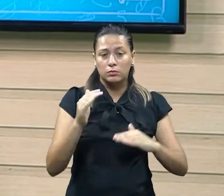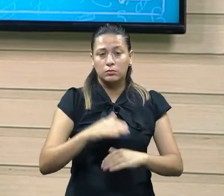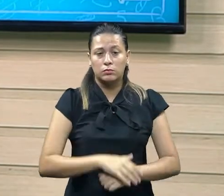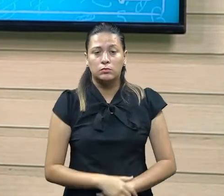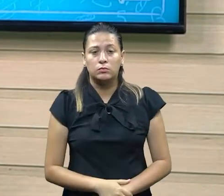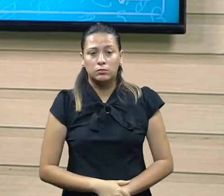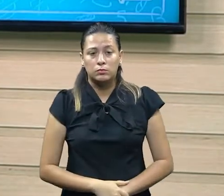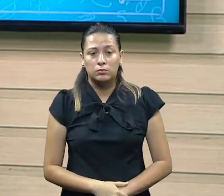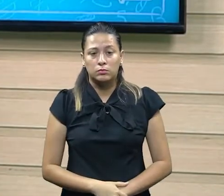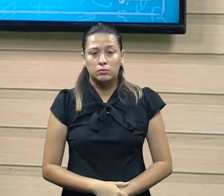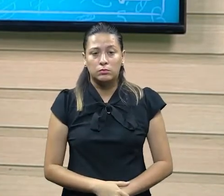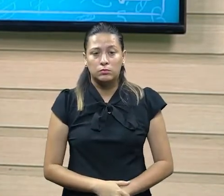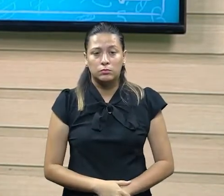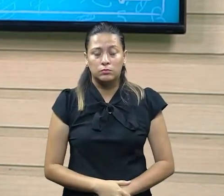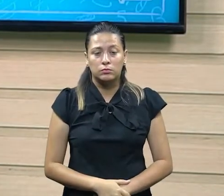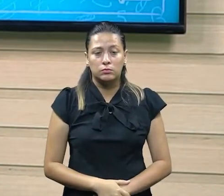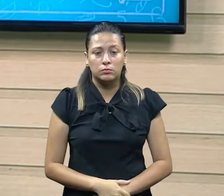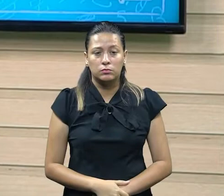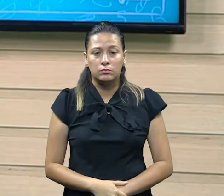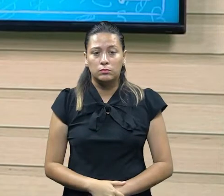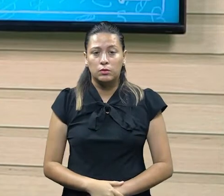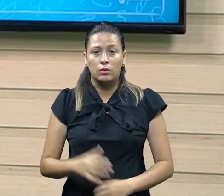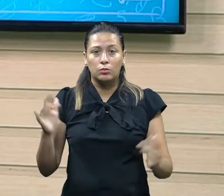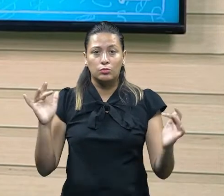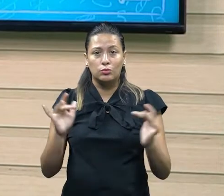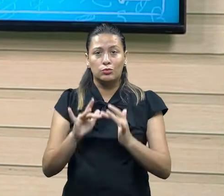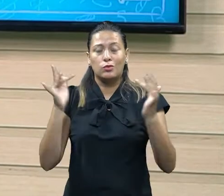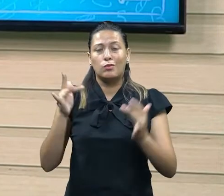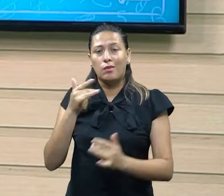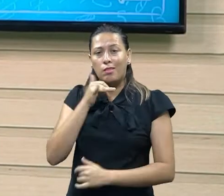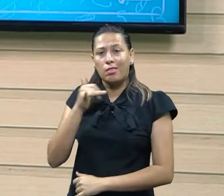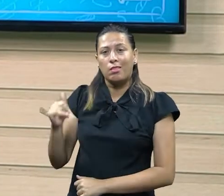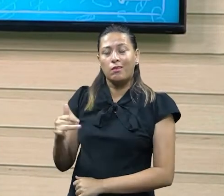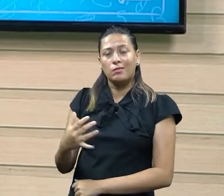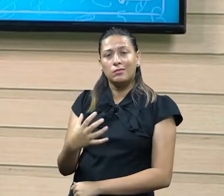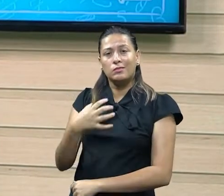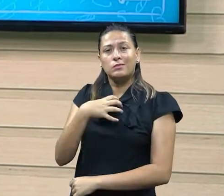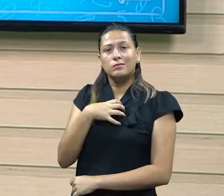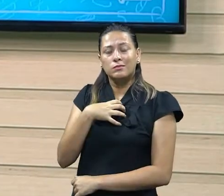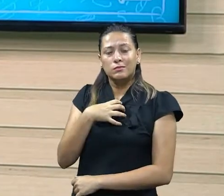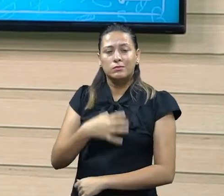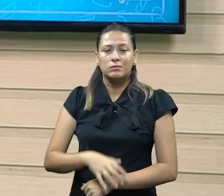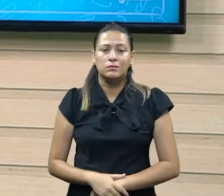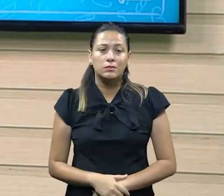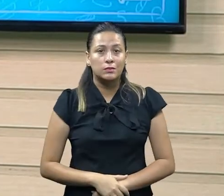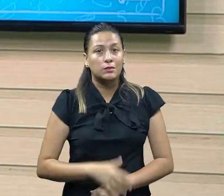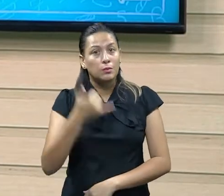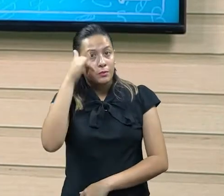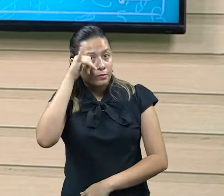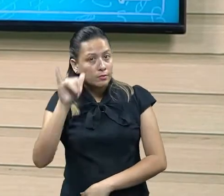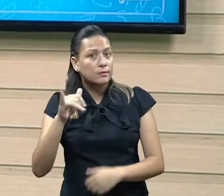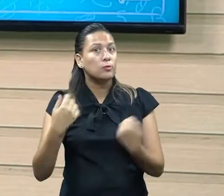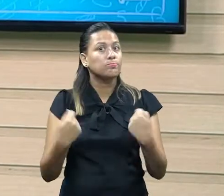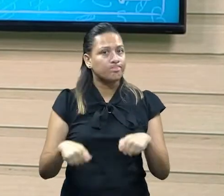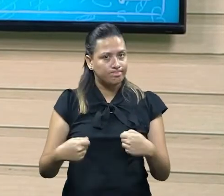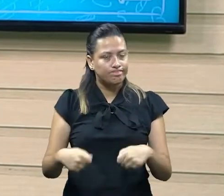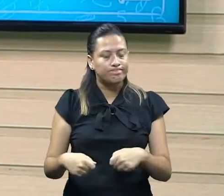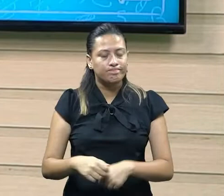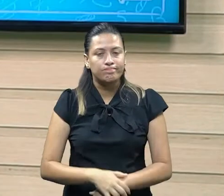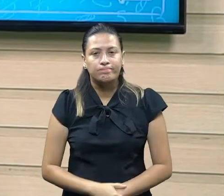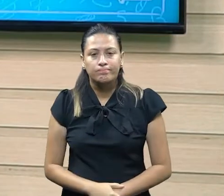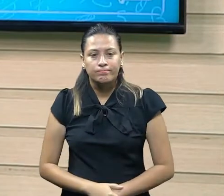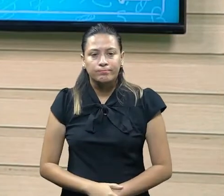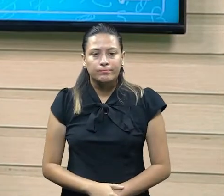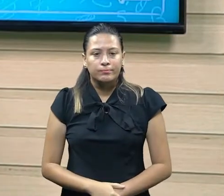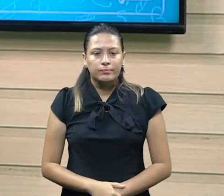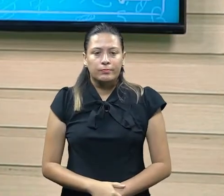tendo uma indução elétrica. E é justamente isso que a gente tem que evitar.